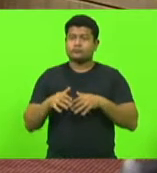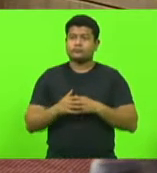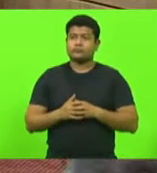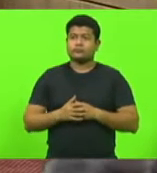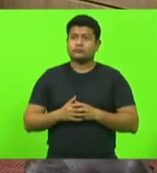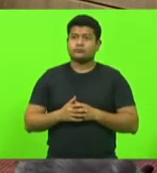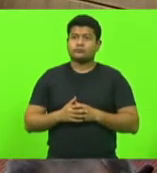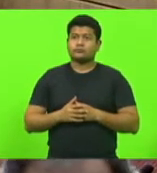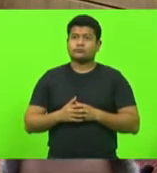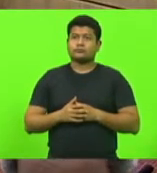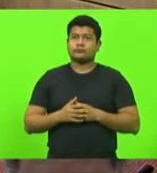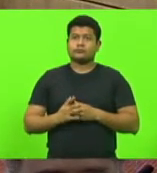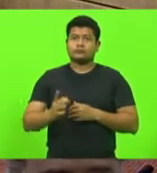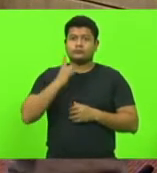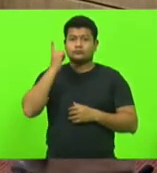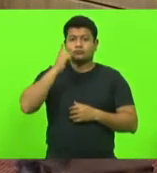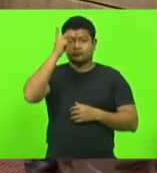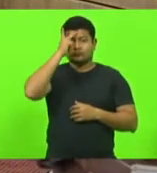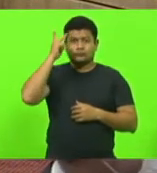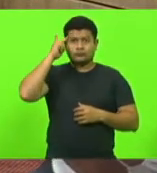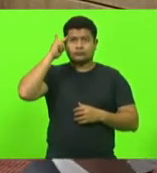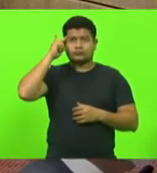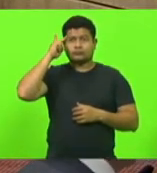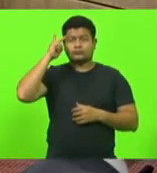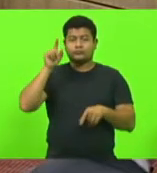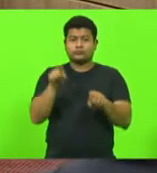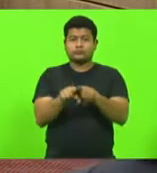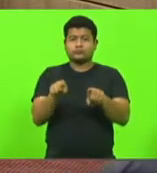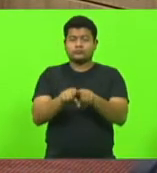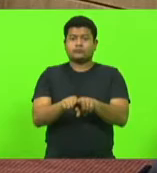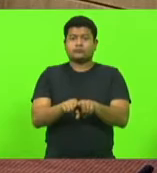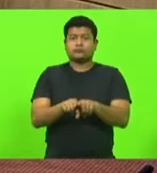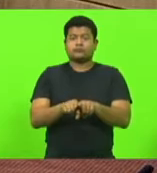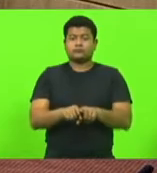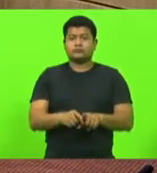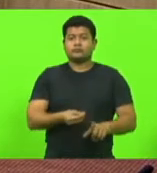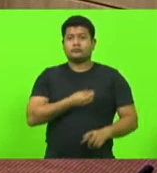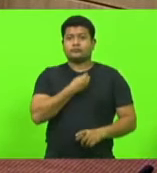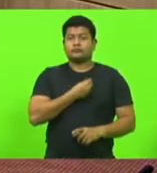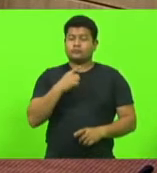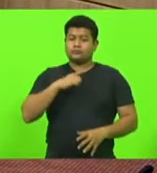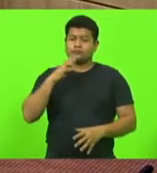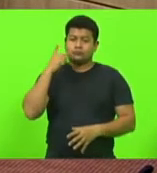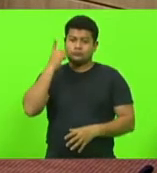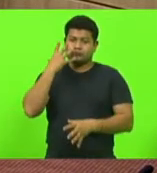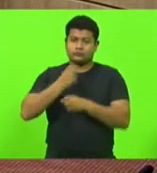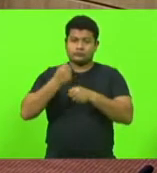Senhor deputado, presidente, deputada Paulinha também. Deputada Paulinha, doutor Vicente presente, temos quórum.